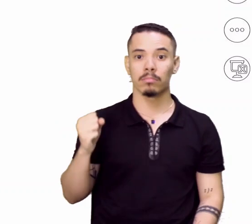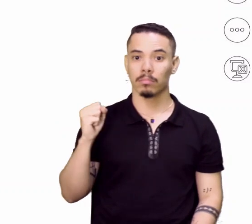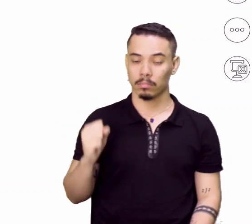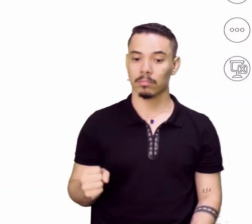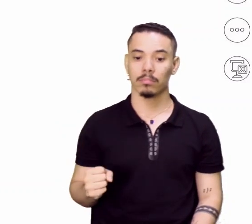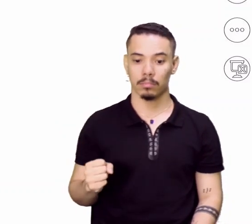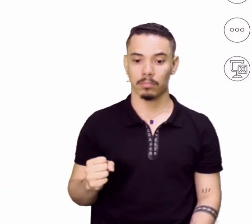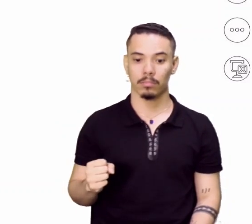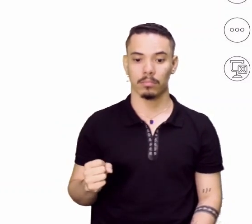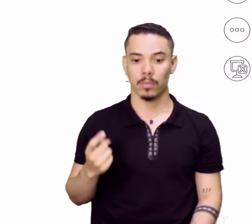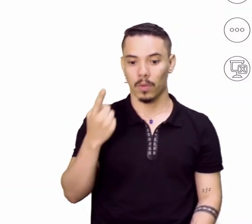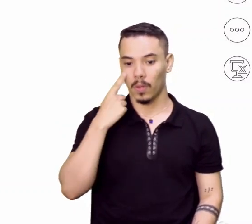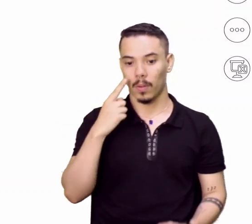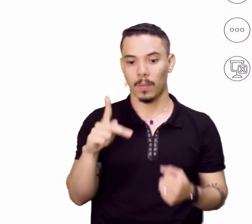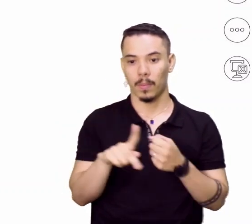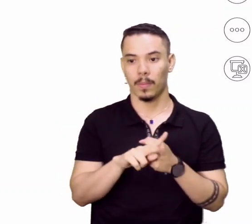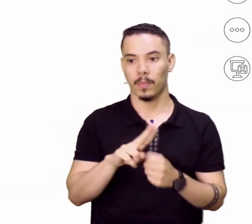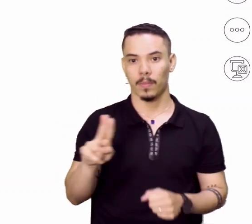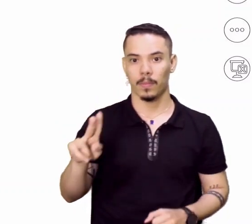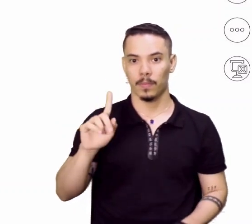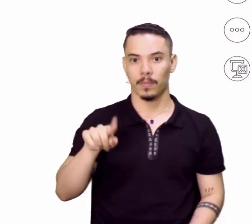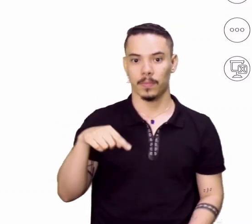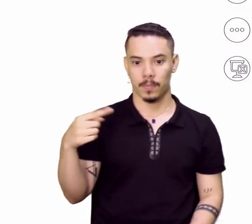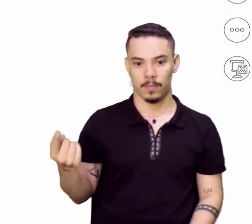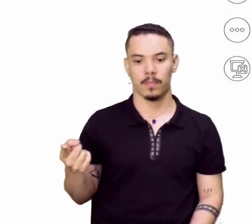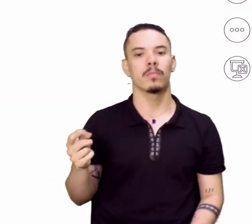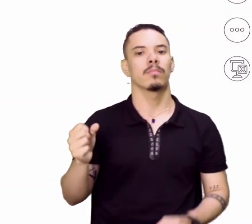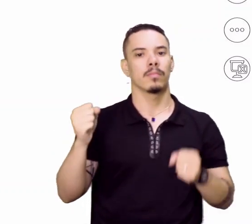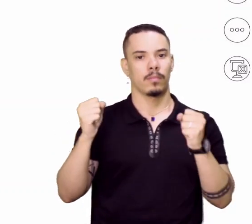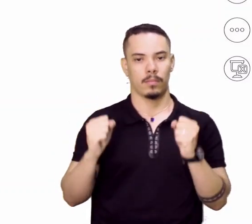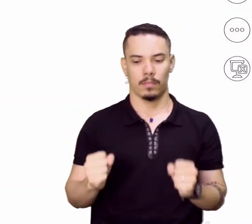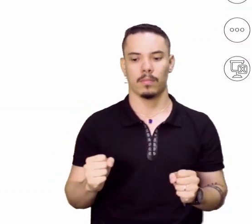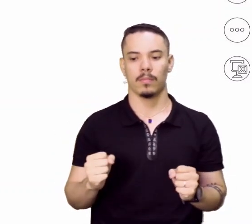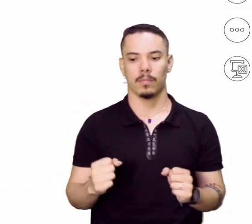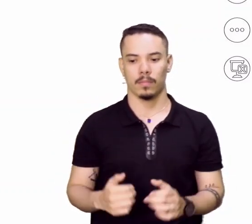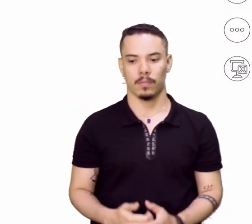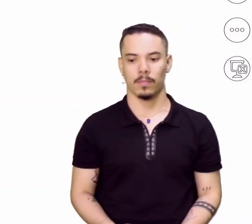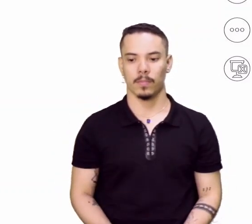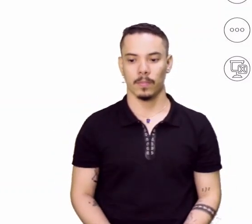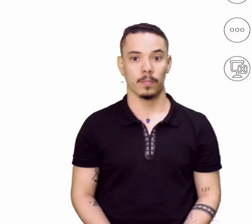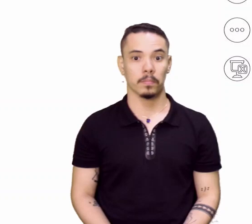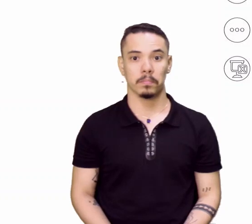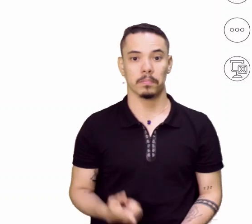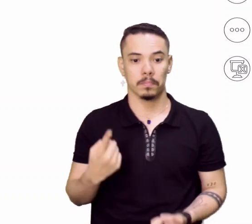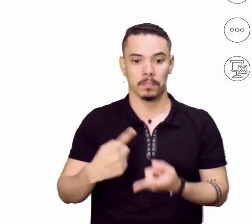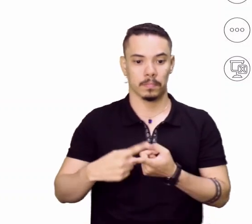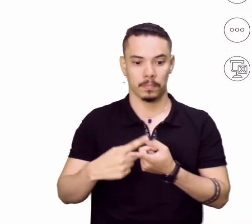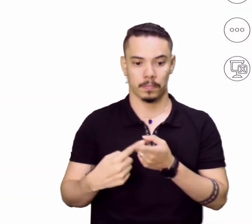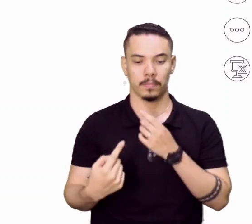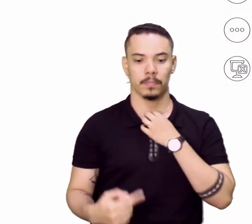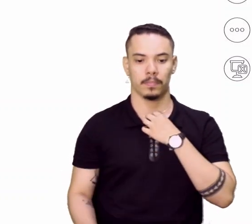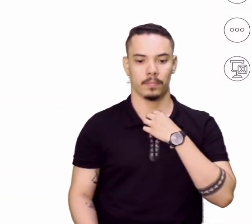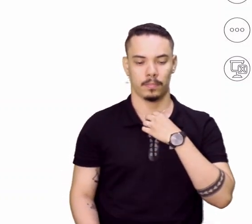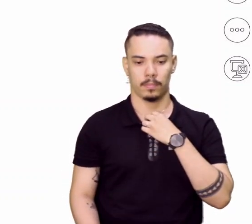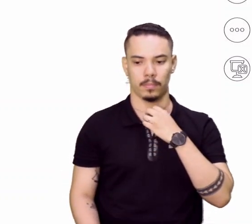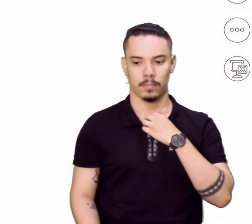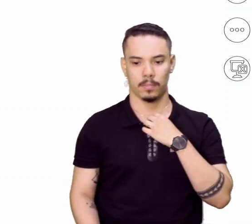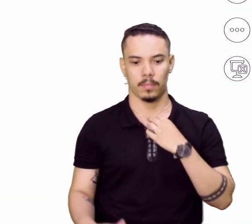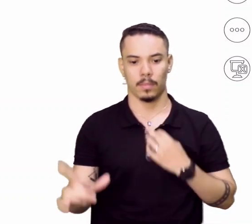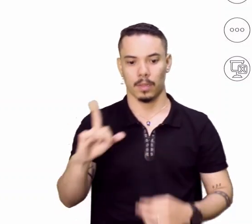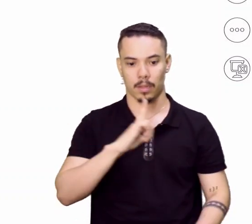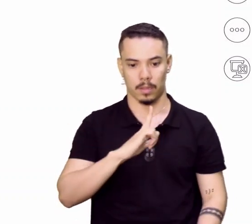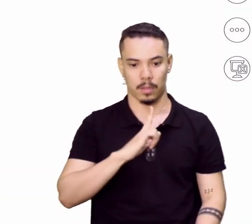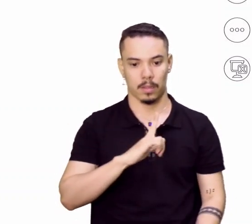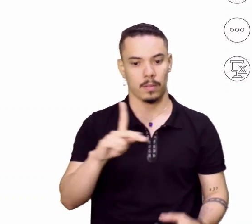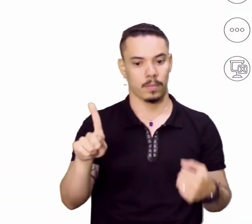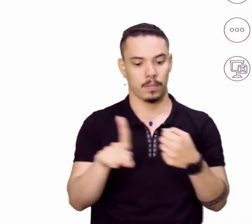Olha o pronome pessoal que vem logo depois aqui. Posso fazer essa omissão. Porque nós temos aí um